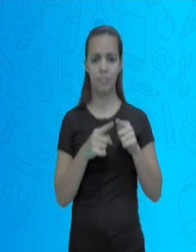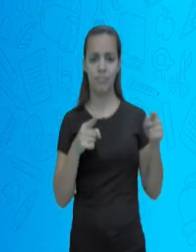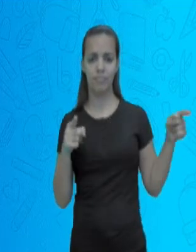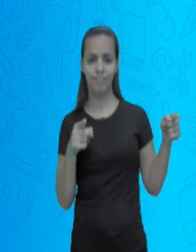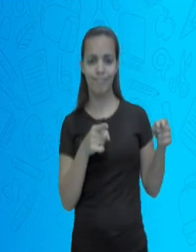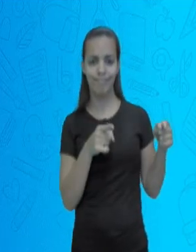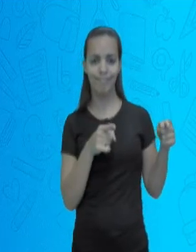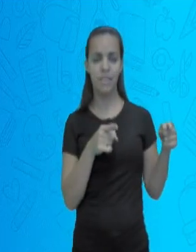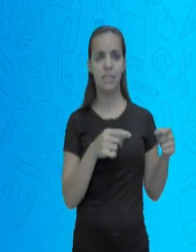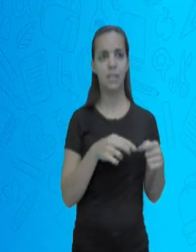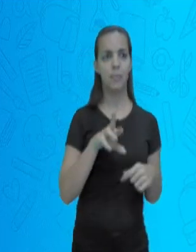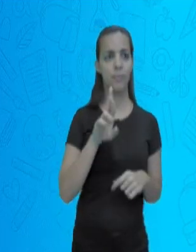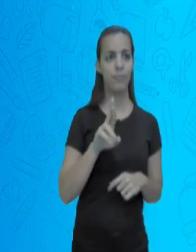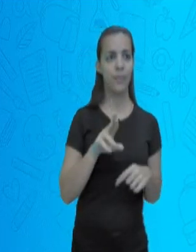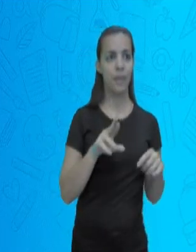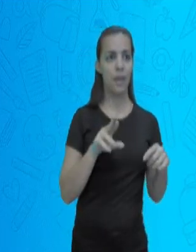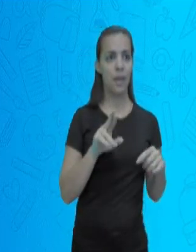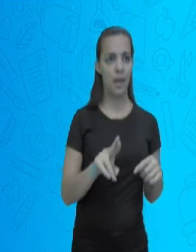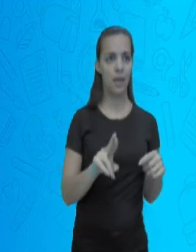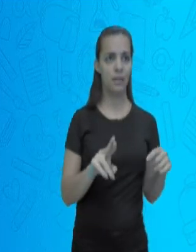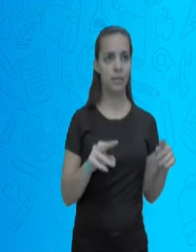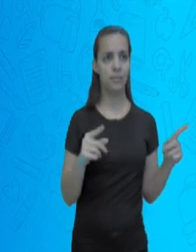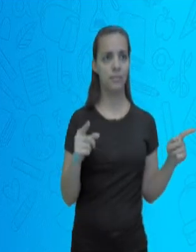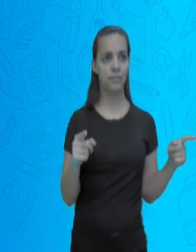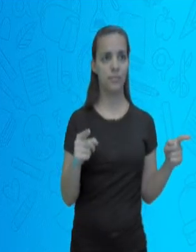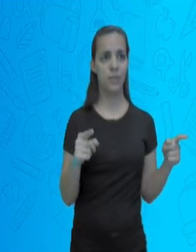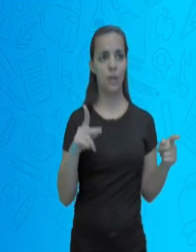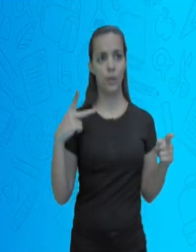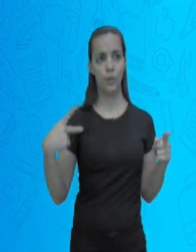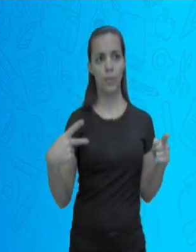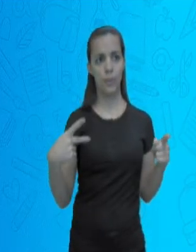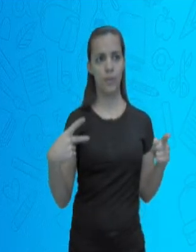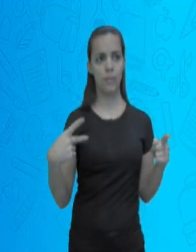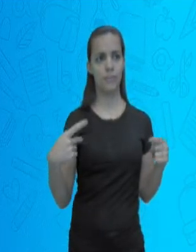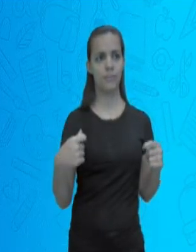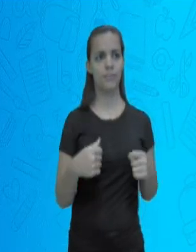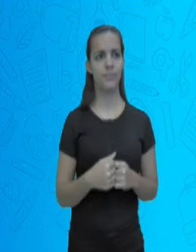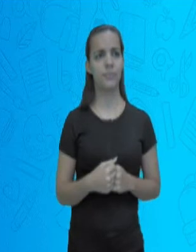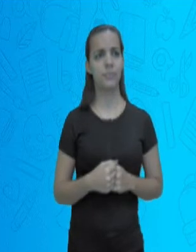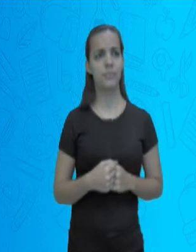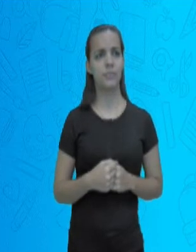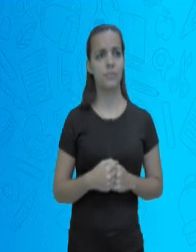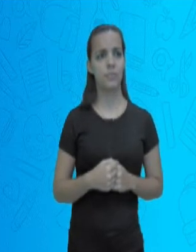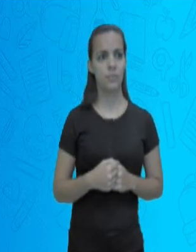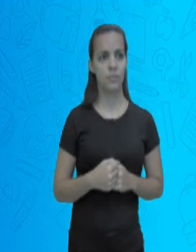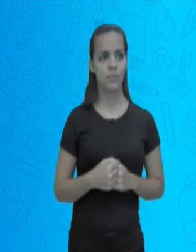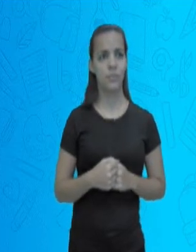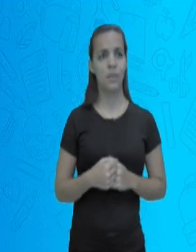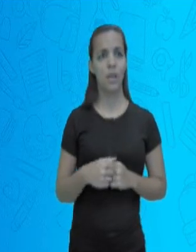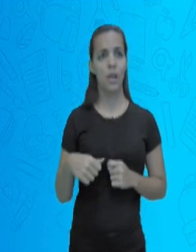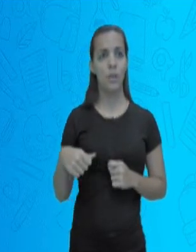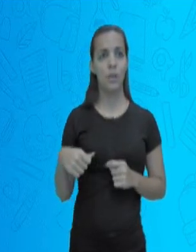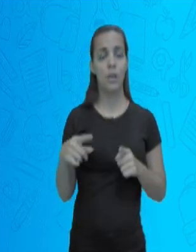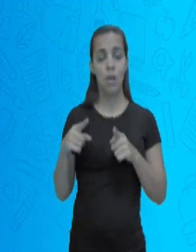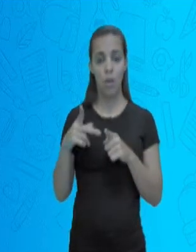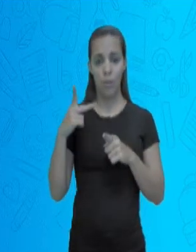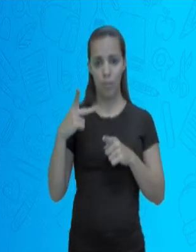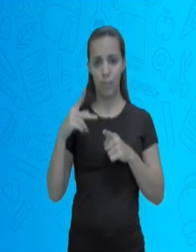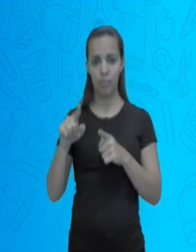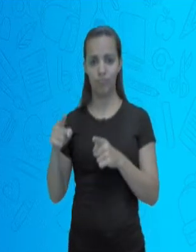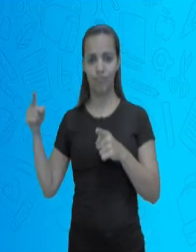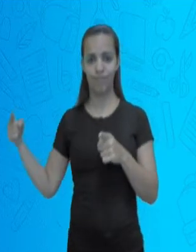PR e PQ são opostas. Elas são colineares e são opostas, cada uma em uma